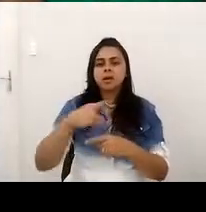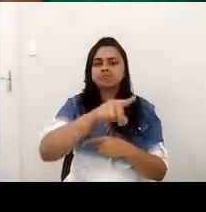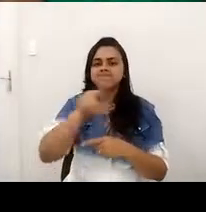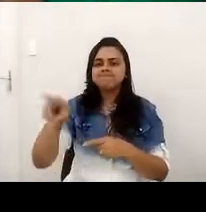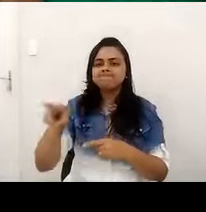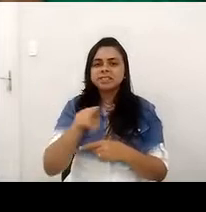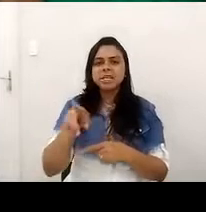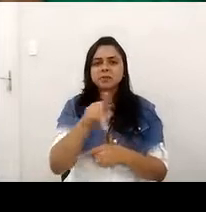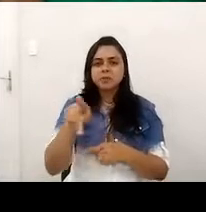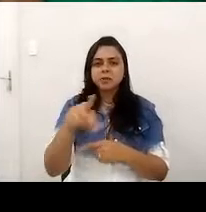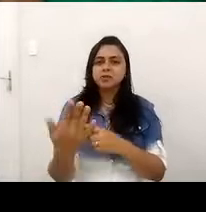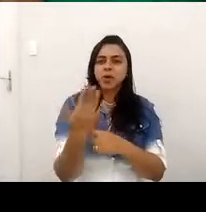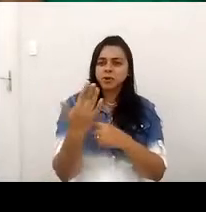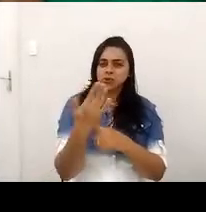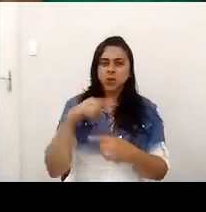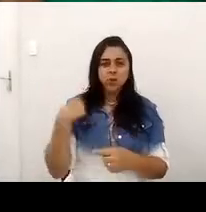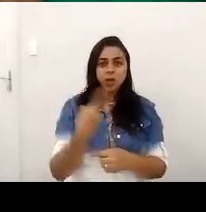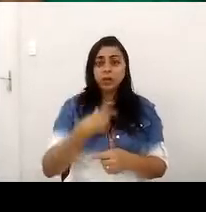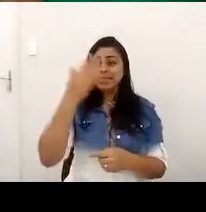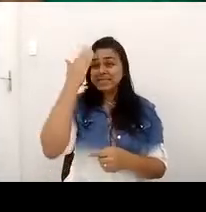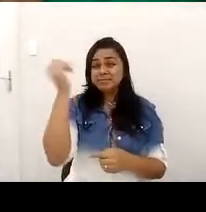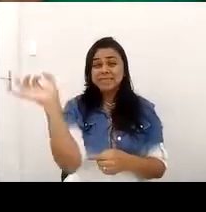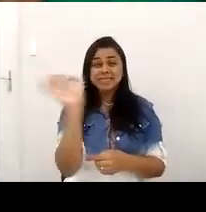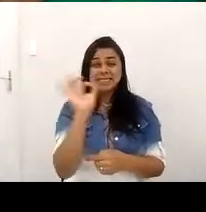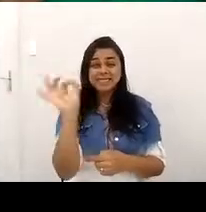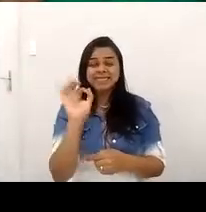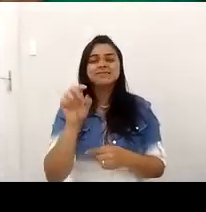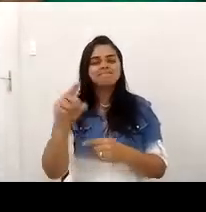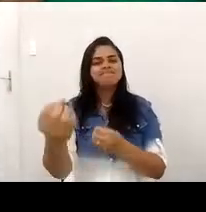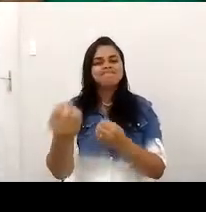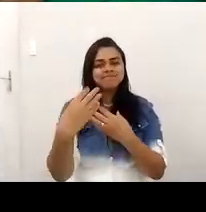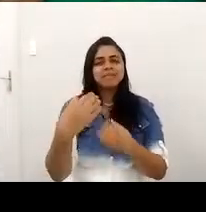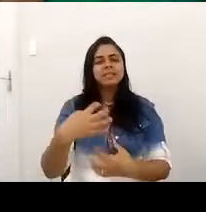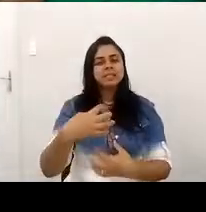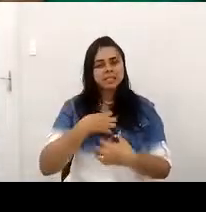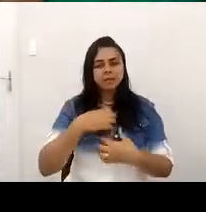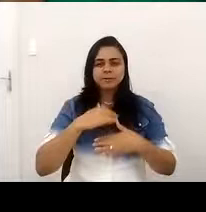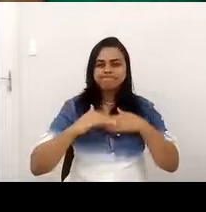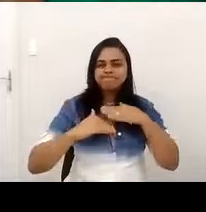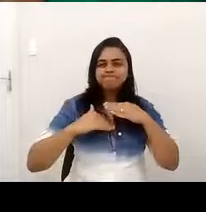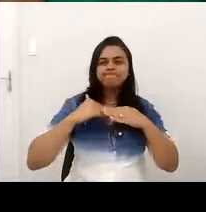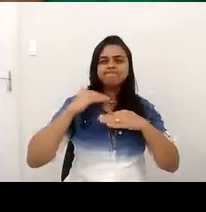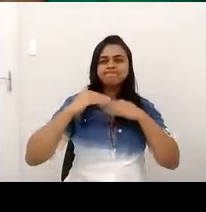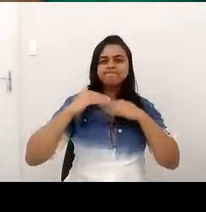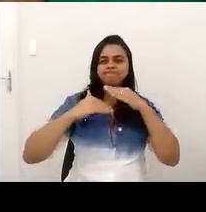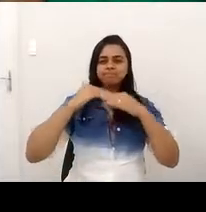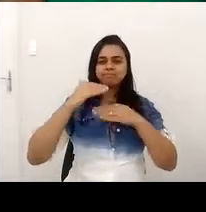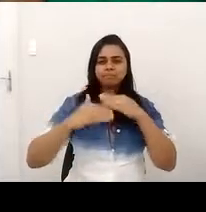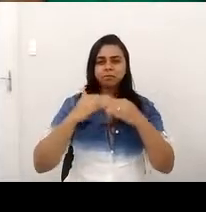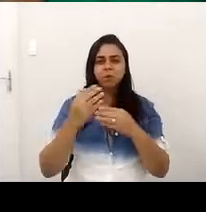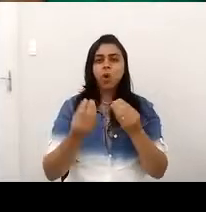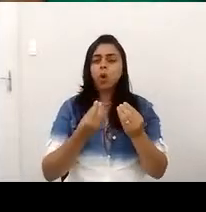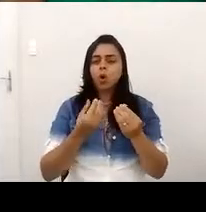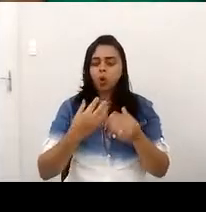cru e agora está assim, eu sinto que estou crescendo como pessoa, como estudante,